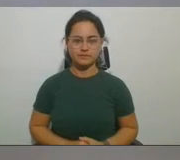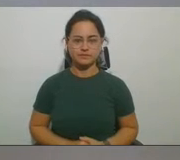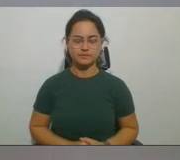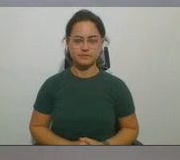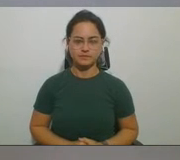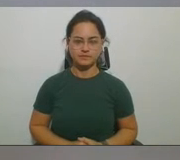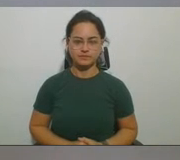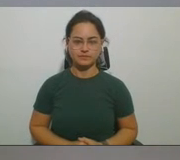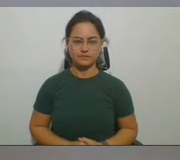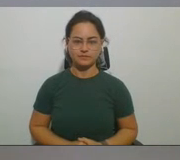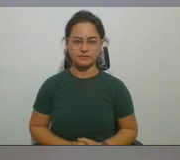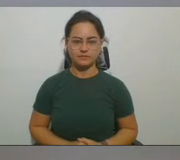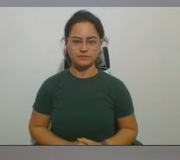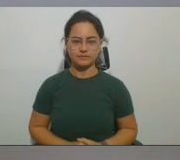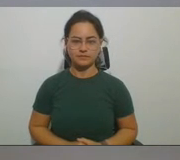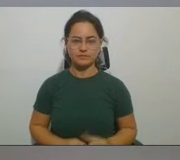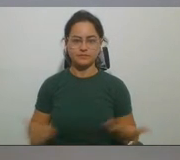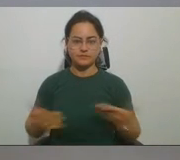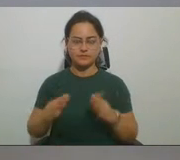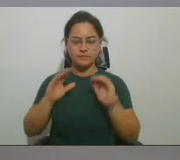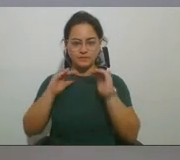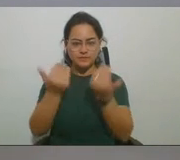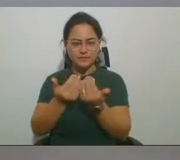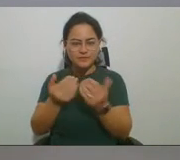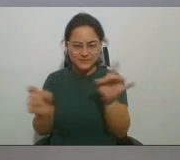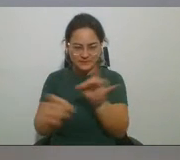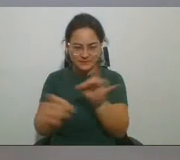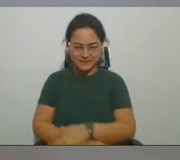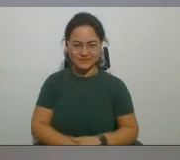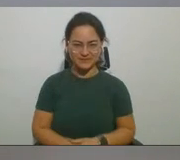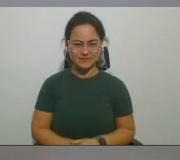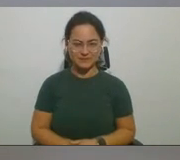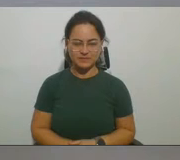então, essa conferência de abertura